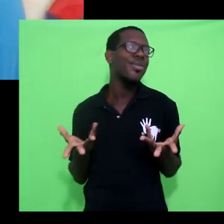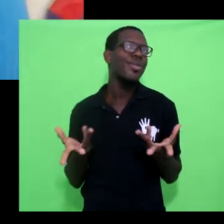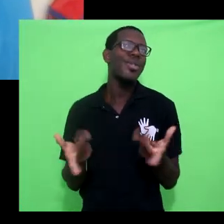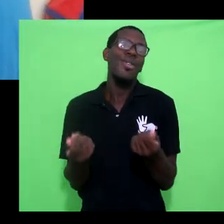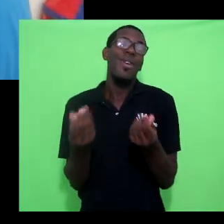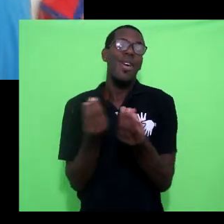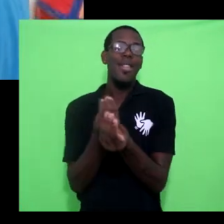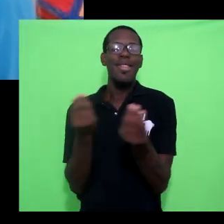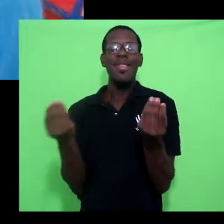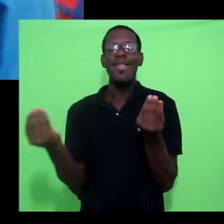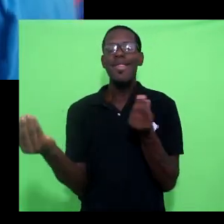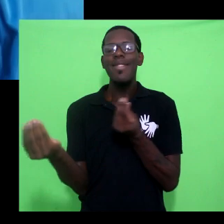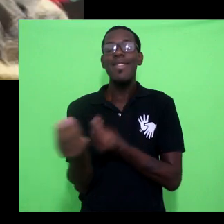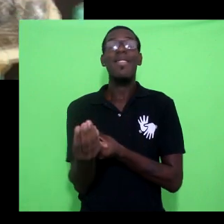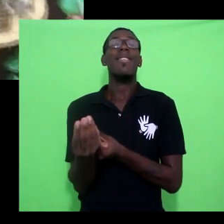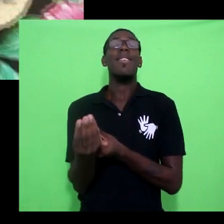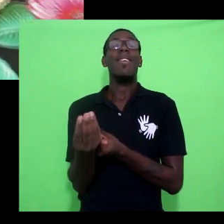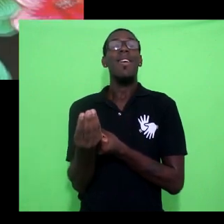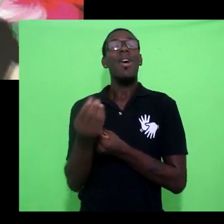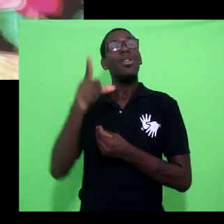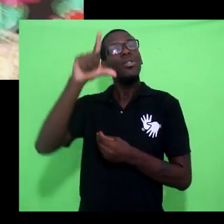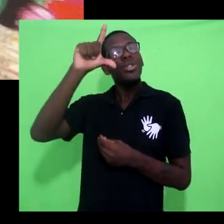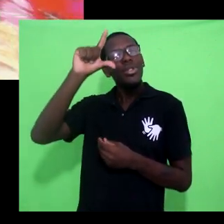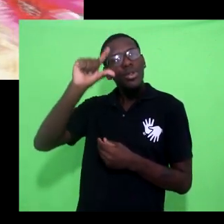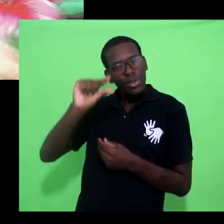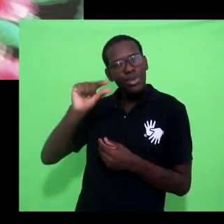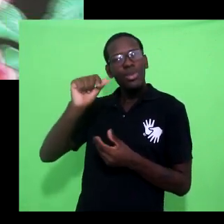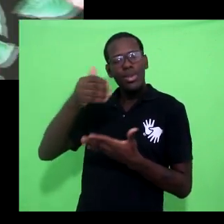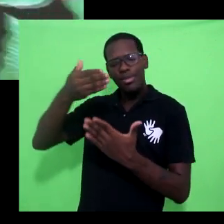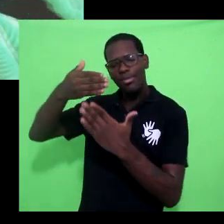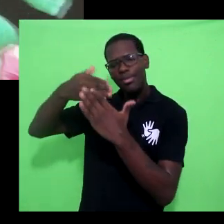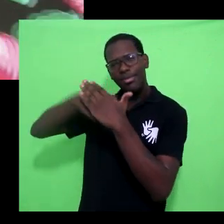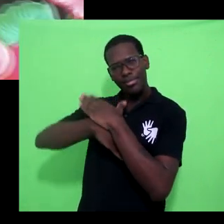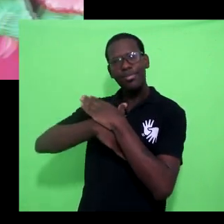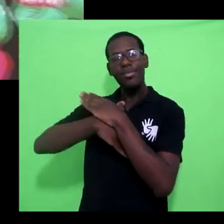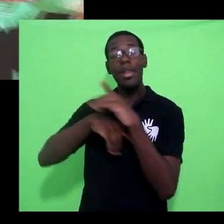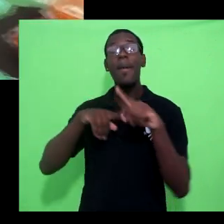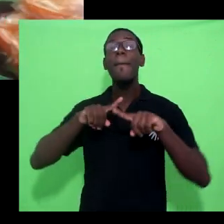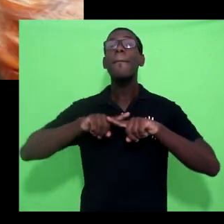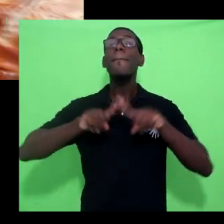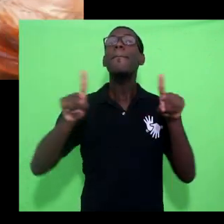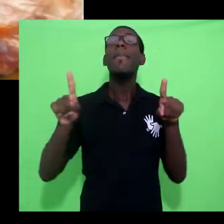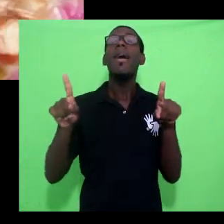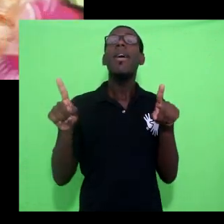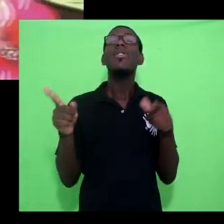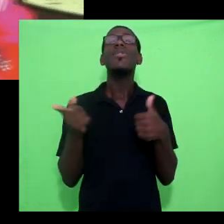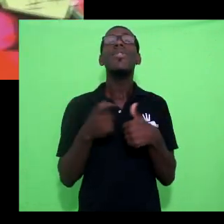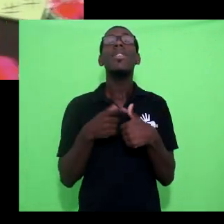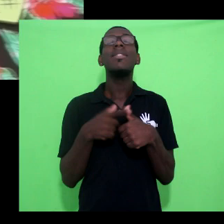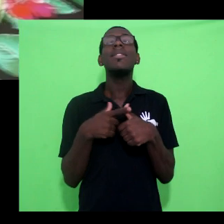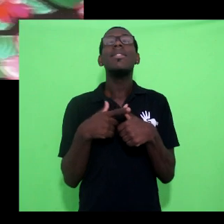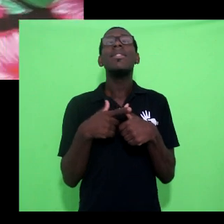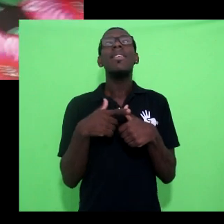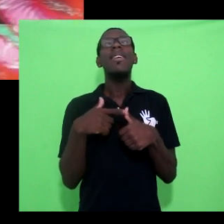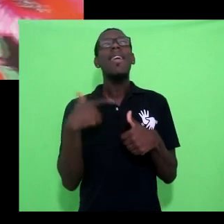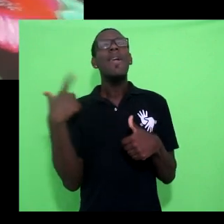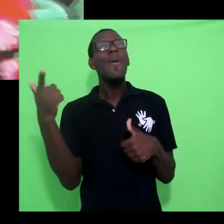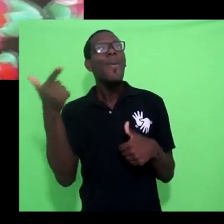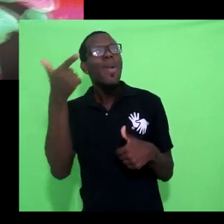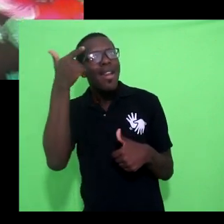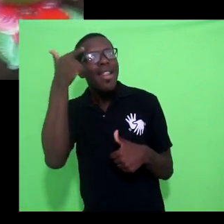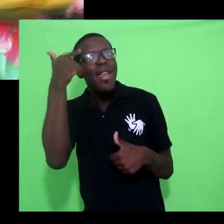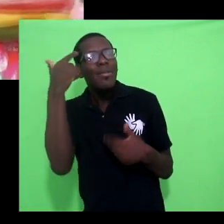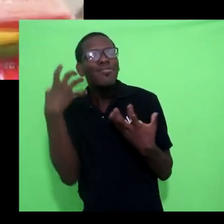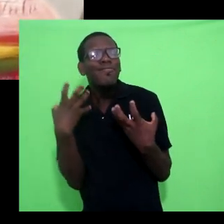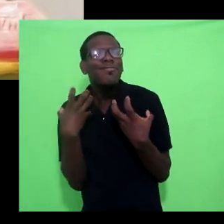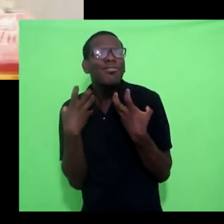isso, diminuiu muito o nosso arquivo, claro, né, mas foi assim uma coisa engraçada, que aquilo era um incômodo